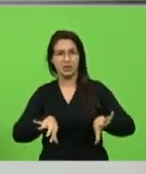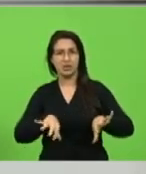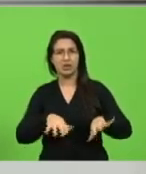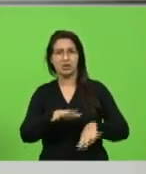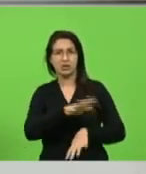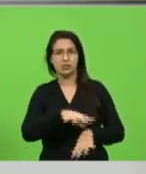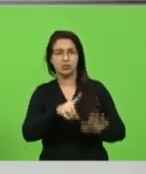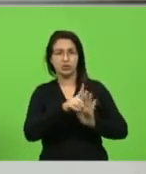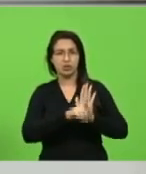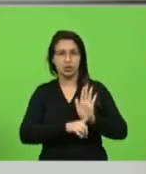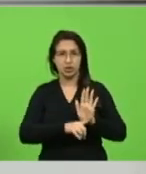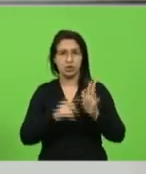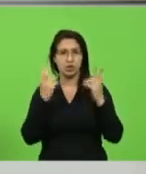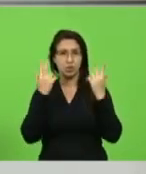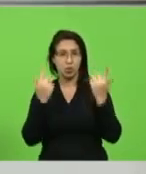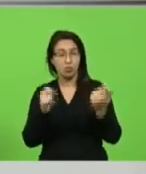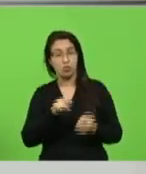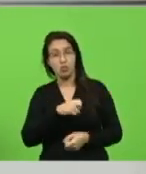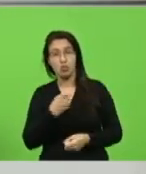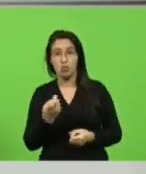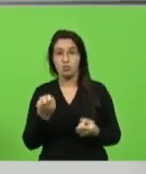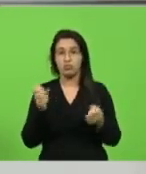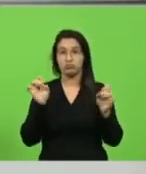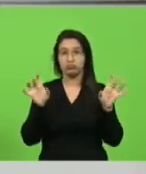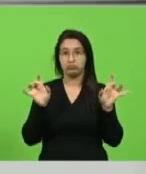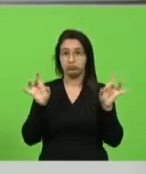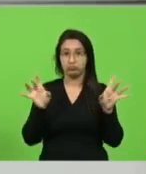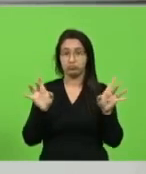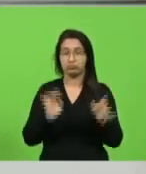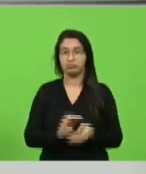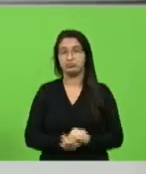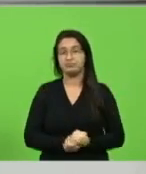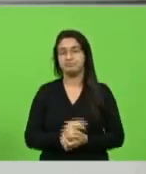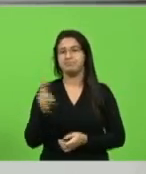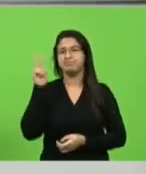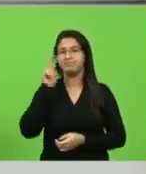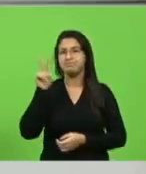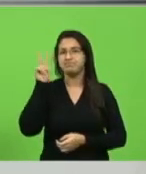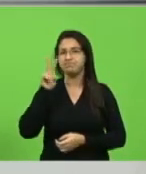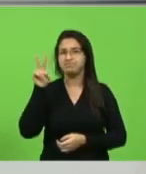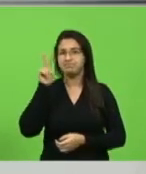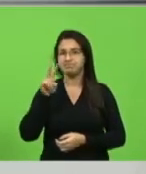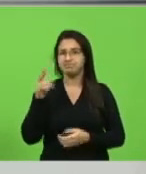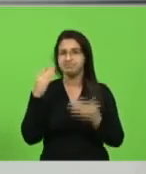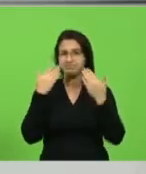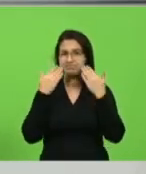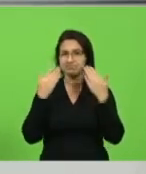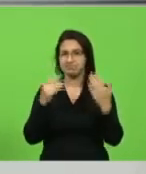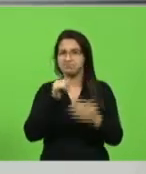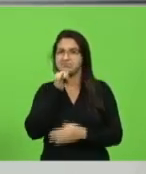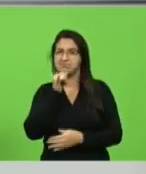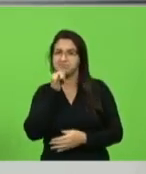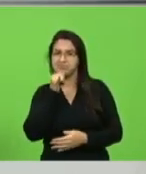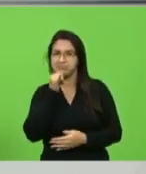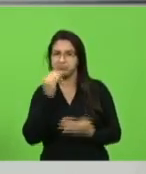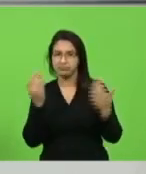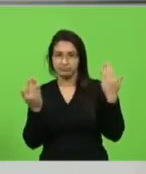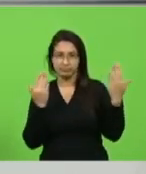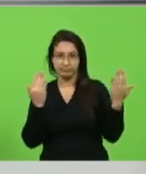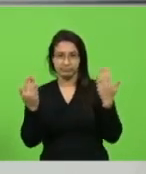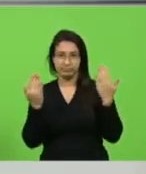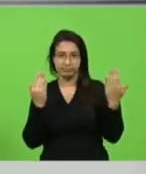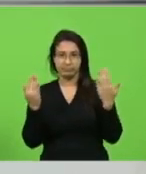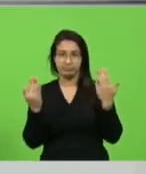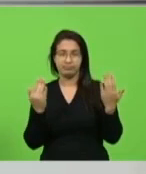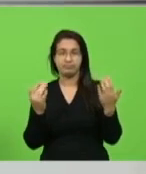comum ou especial. A história, aliás, ilustra essa distinção e independência